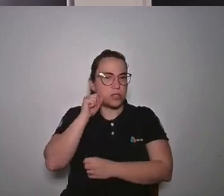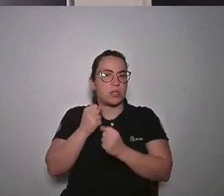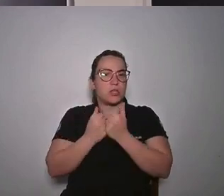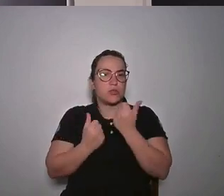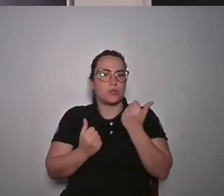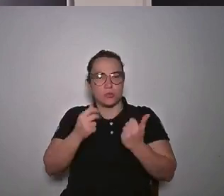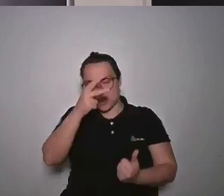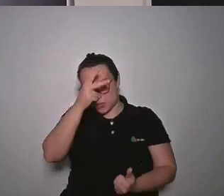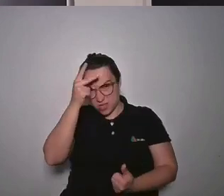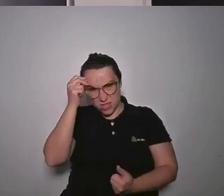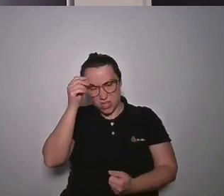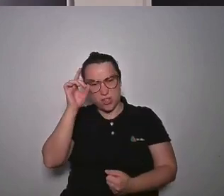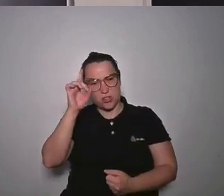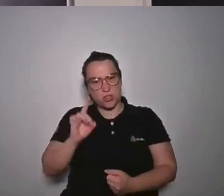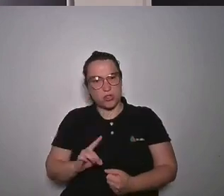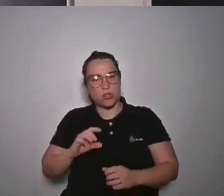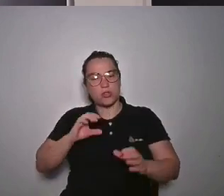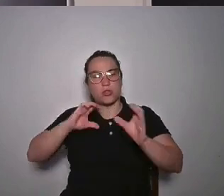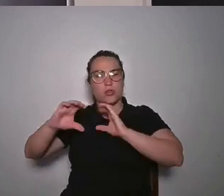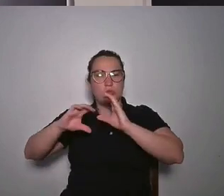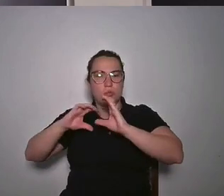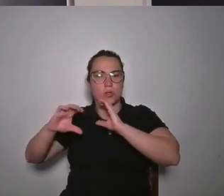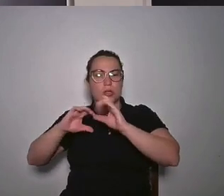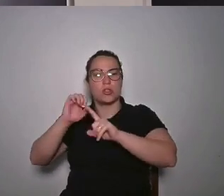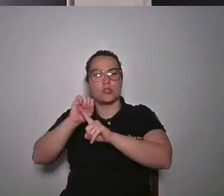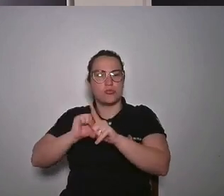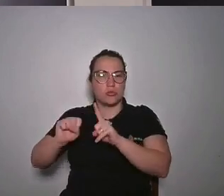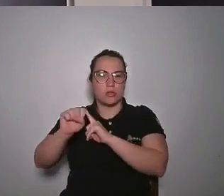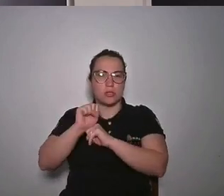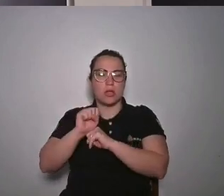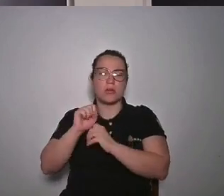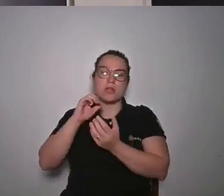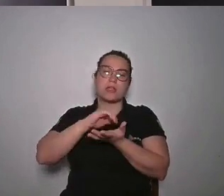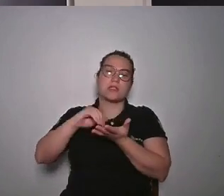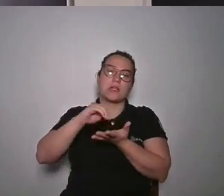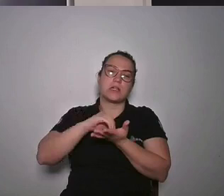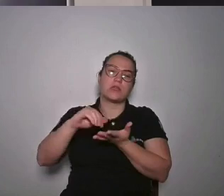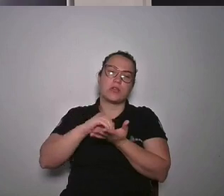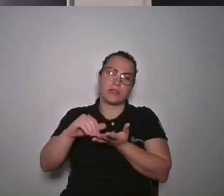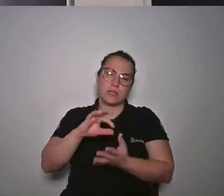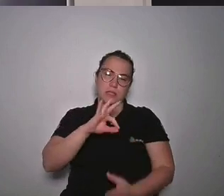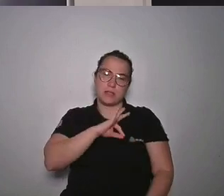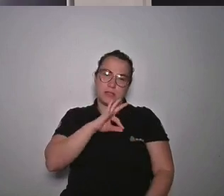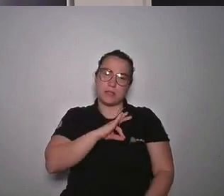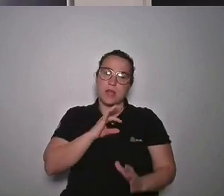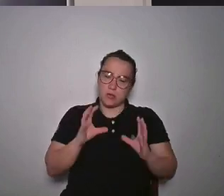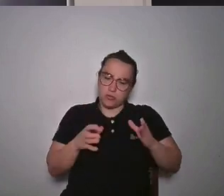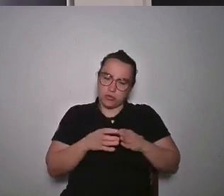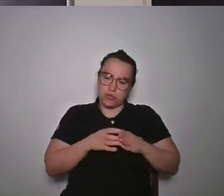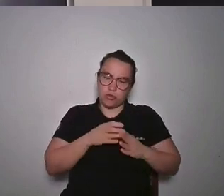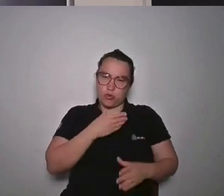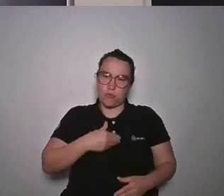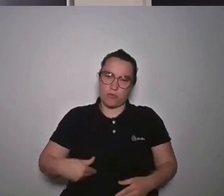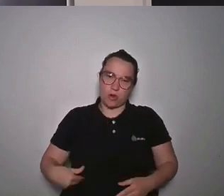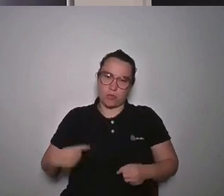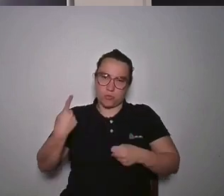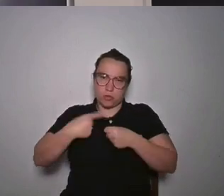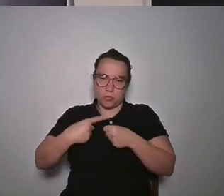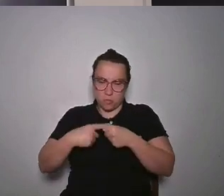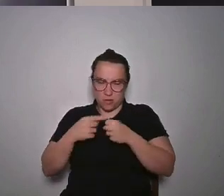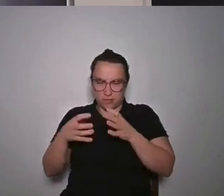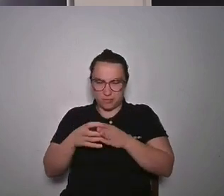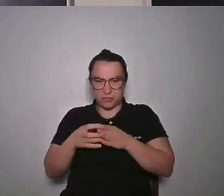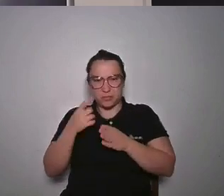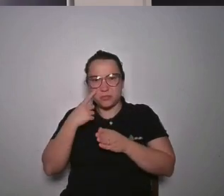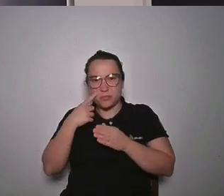Castro, Diretoria de Comunicação Social e Imprensa e Secretaria Executiva. Isso fecha o governo municipal. Então, aquele montante que vocês vão ver